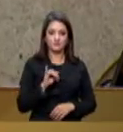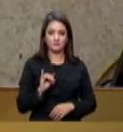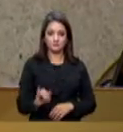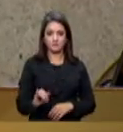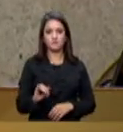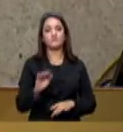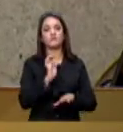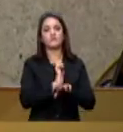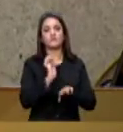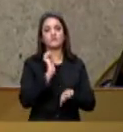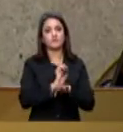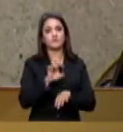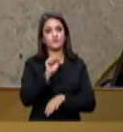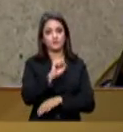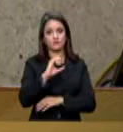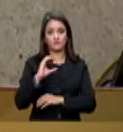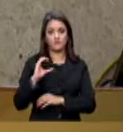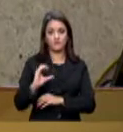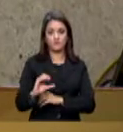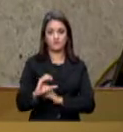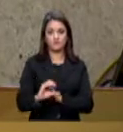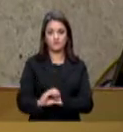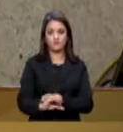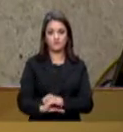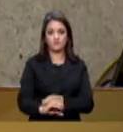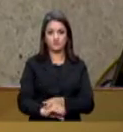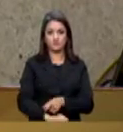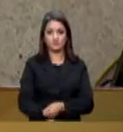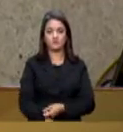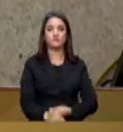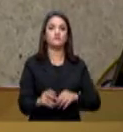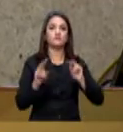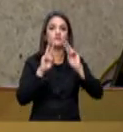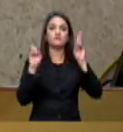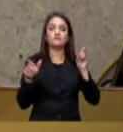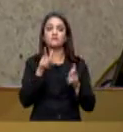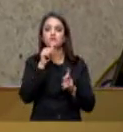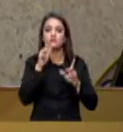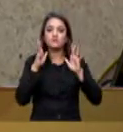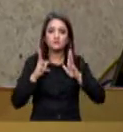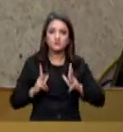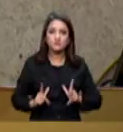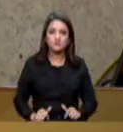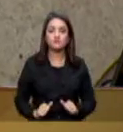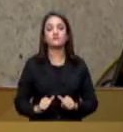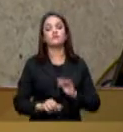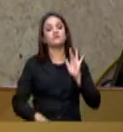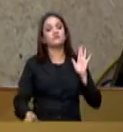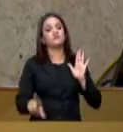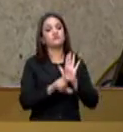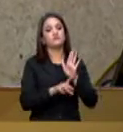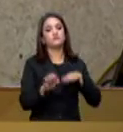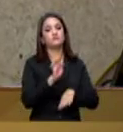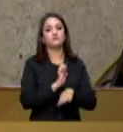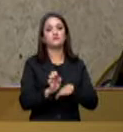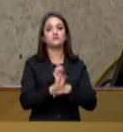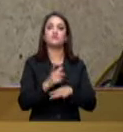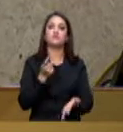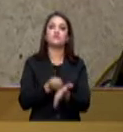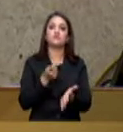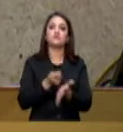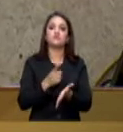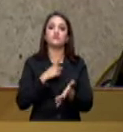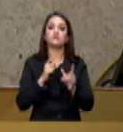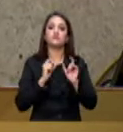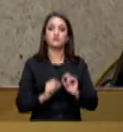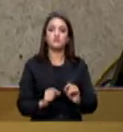inconstitucionalidade, Estado de Santa Catarina, distribuição de água potável, lei estadual que obriga o seu fornecimento por meio